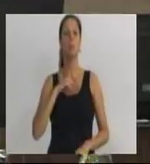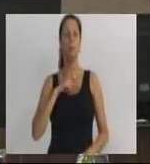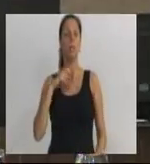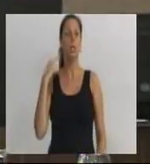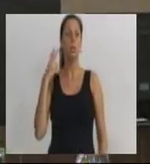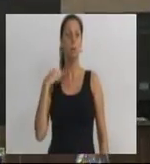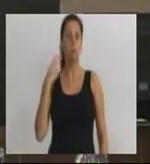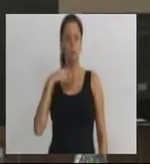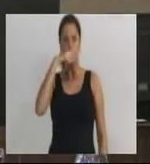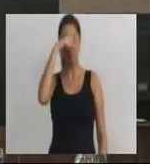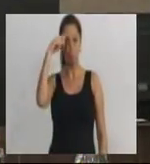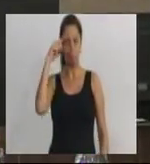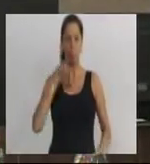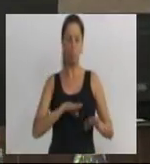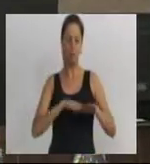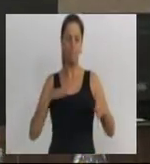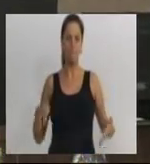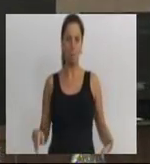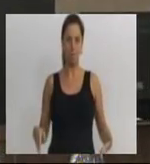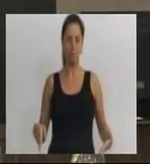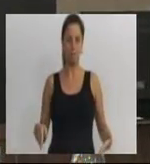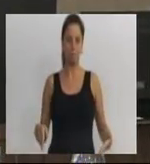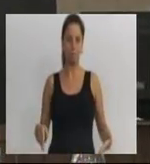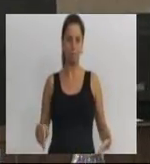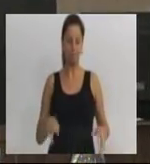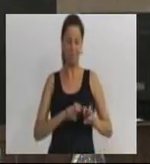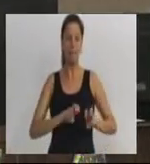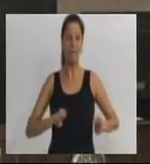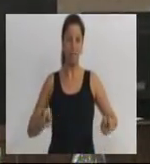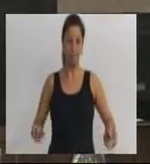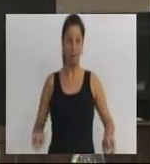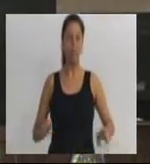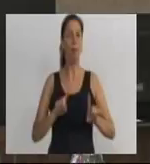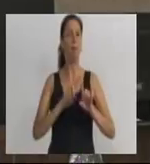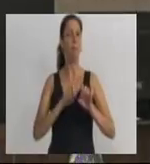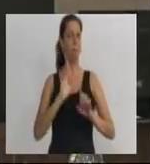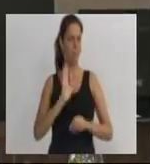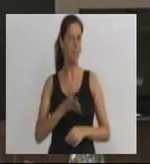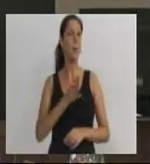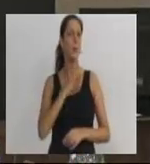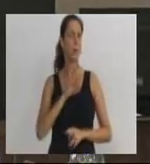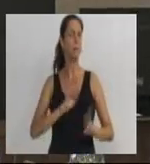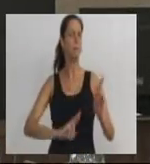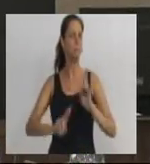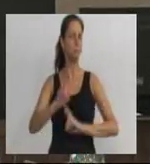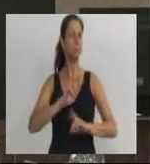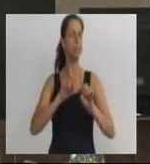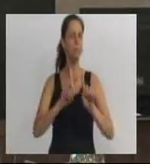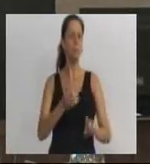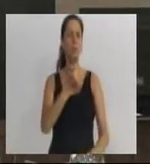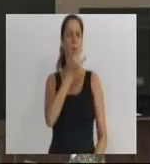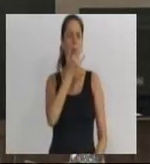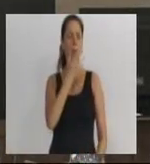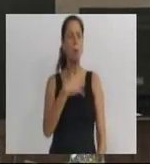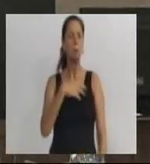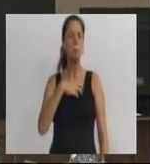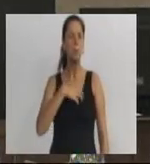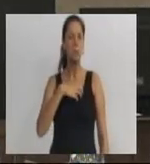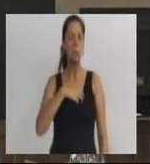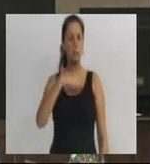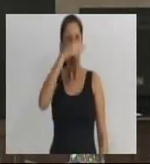mesa diretora, entendo a relação de vocês. Agora, olha como o vereador Marcos da Rosa se dirige aos vereadores aqui nessa